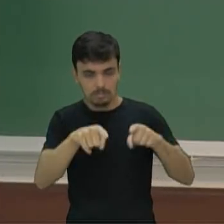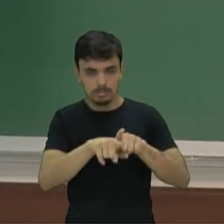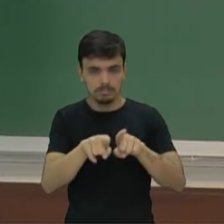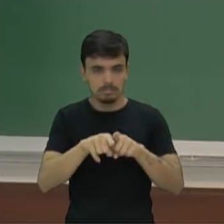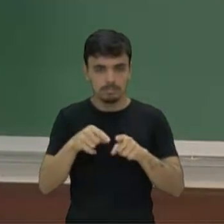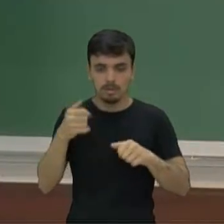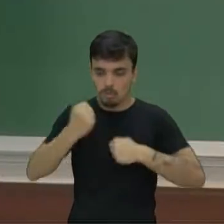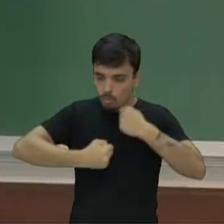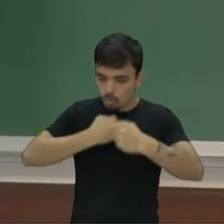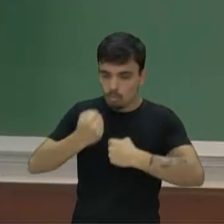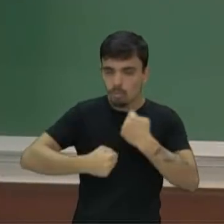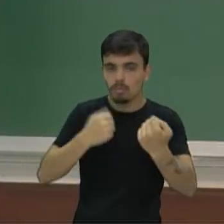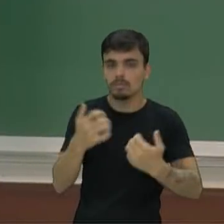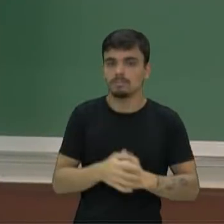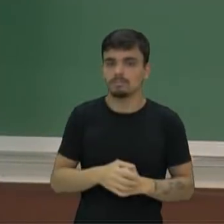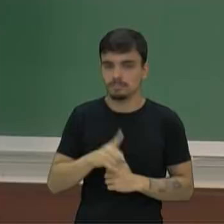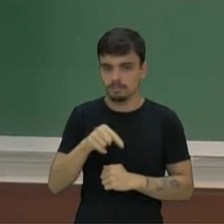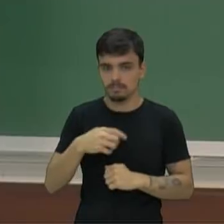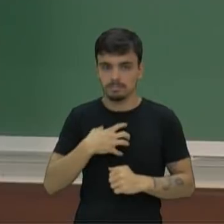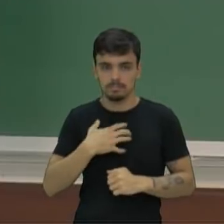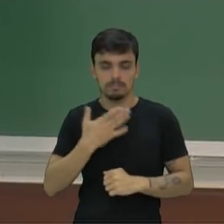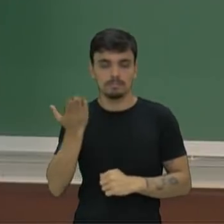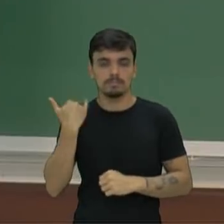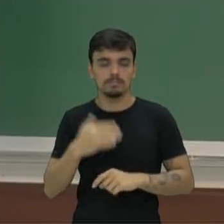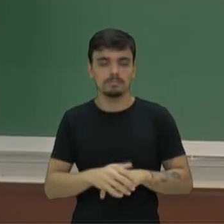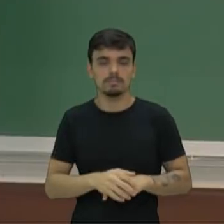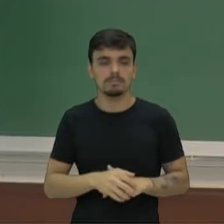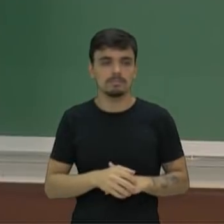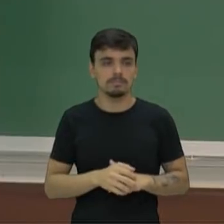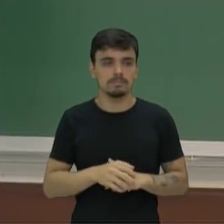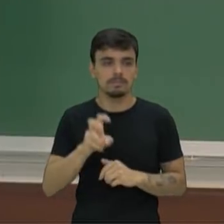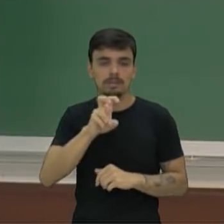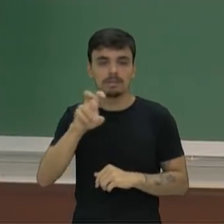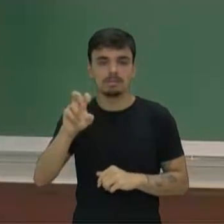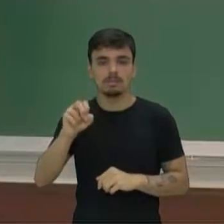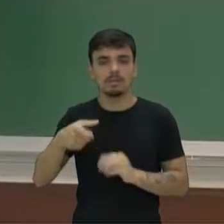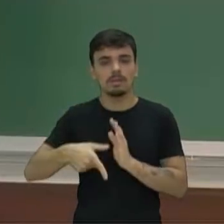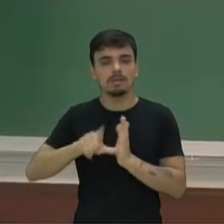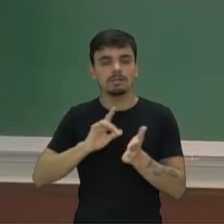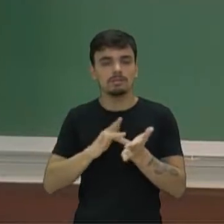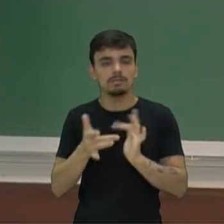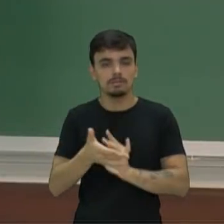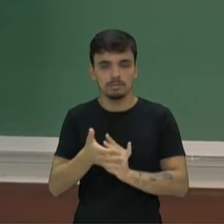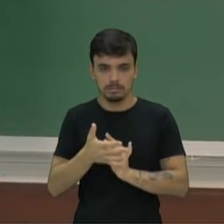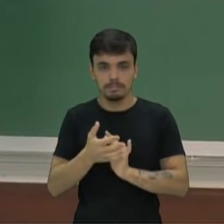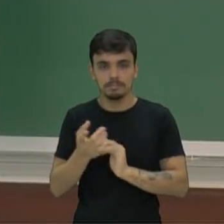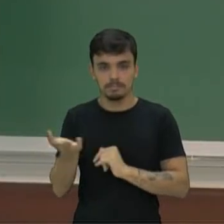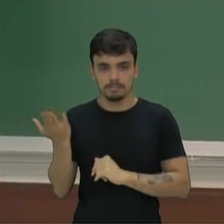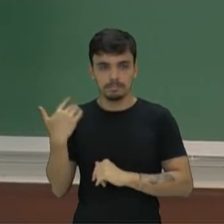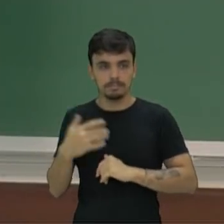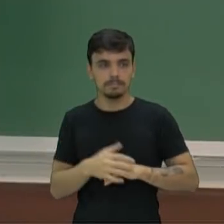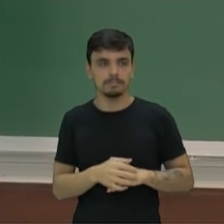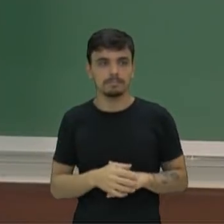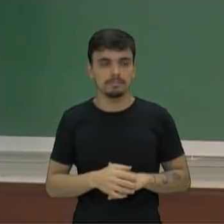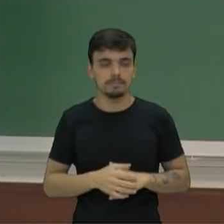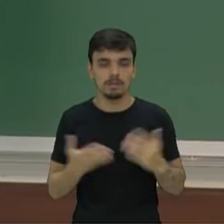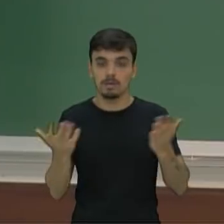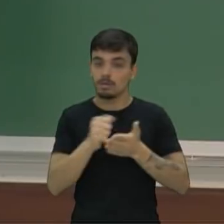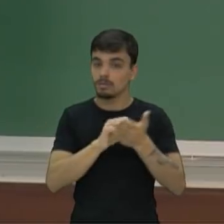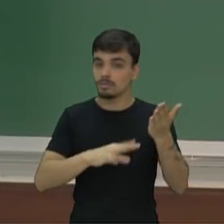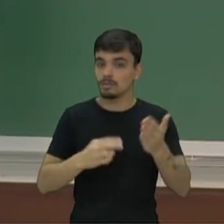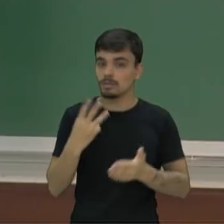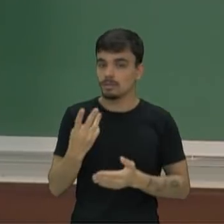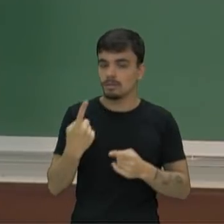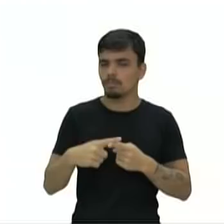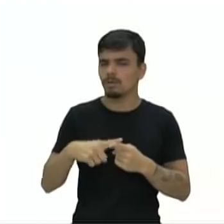assim, era uma das modalidades. Cerca de 550 a.C., Museu de Arte de Munique, em Alemanha. Para que